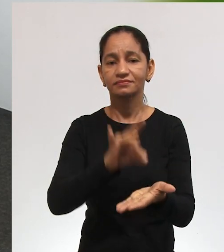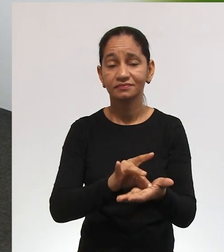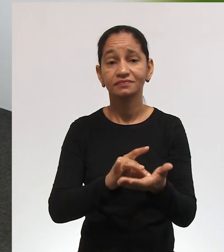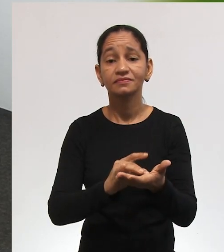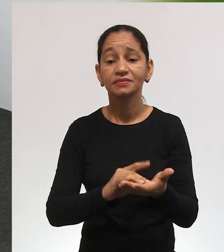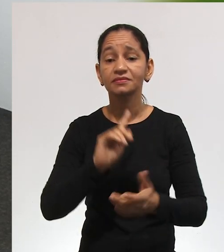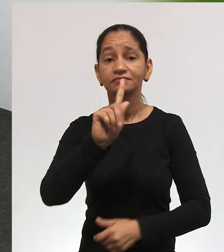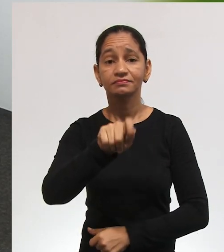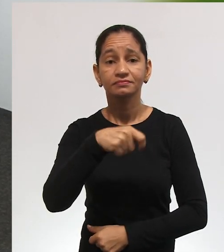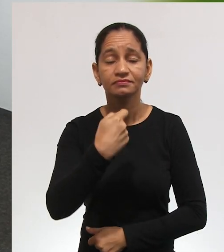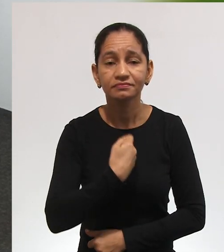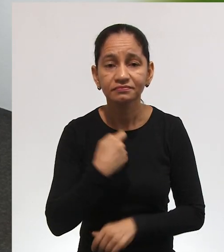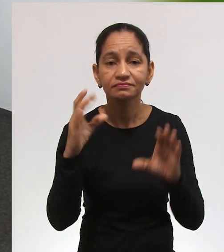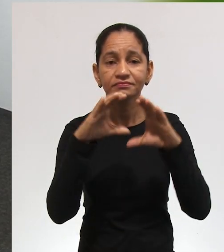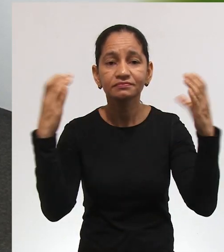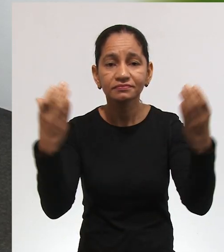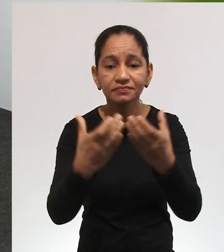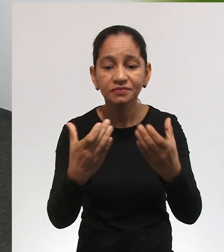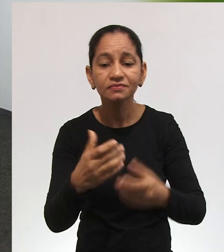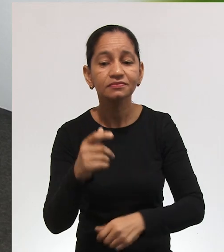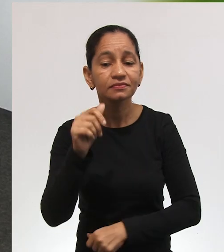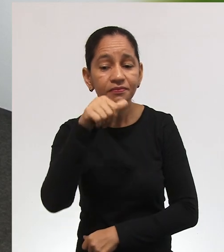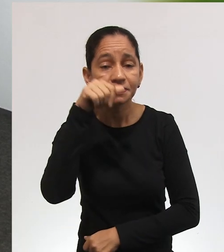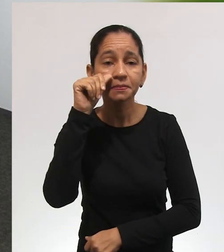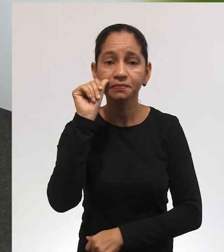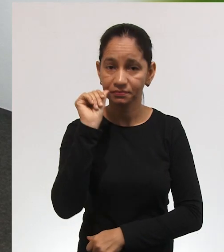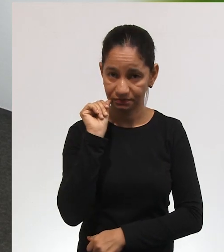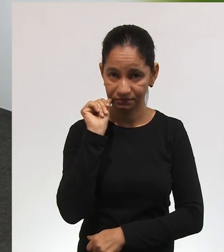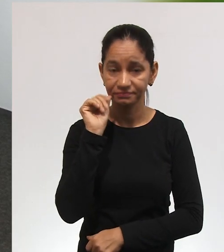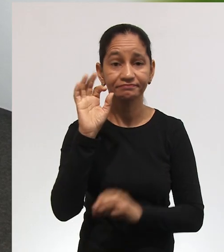é o sinal que me identifica na comunidade surda.